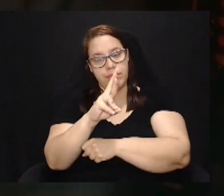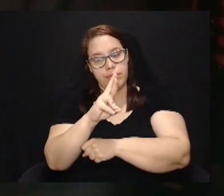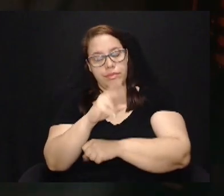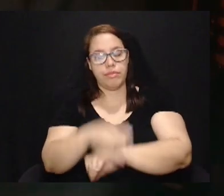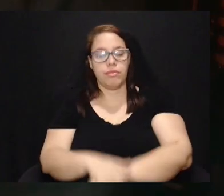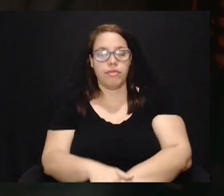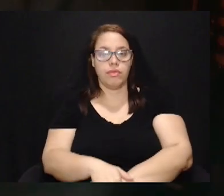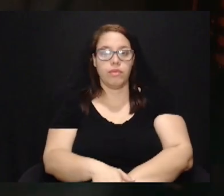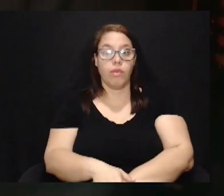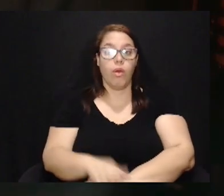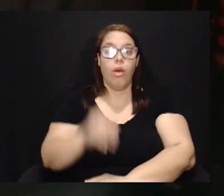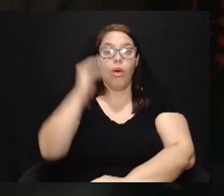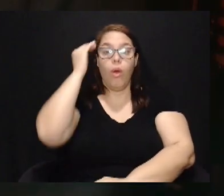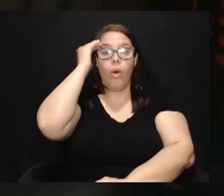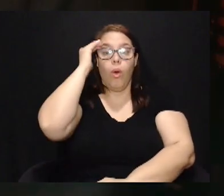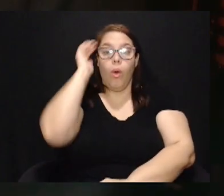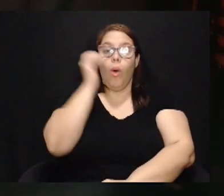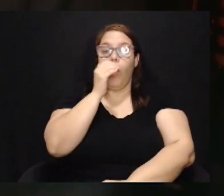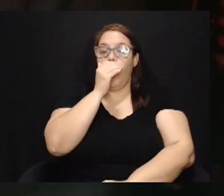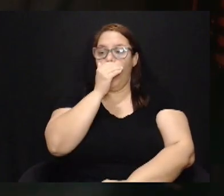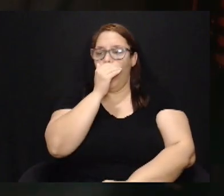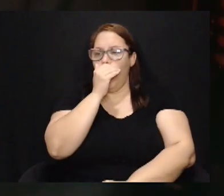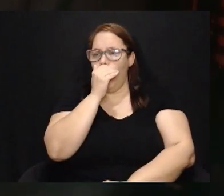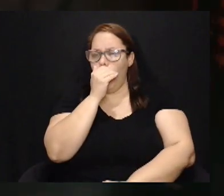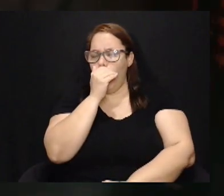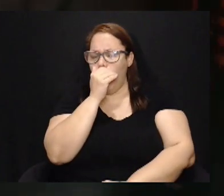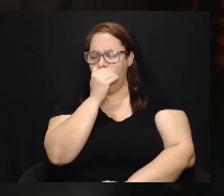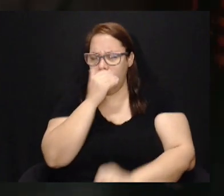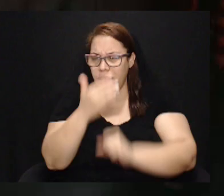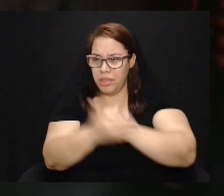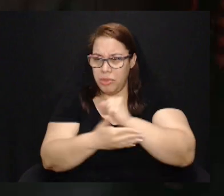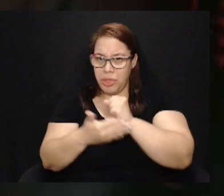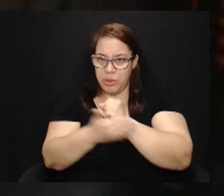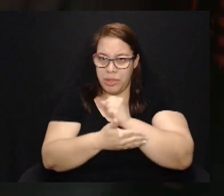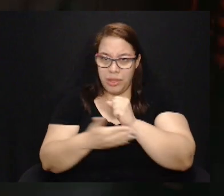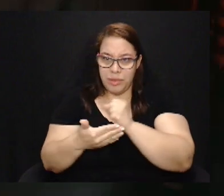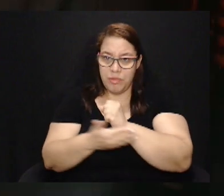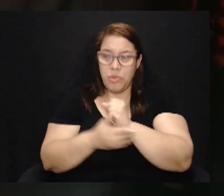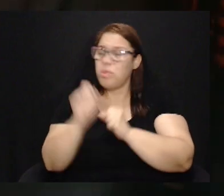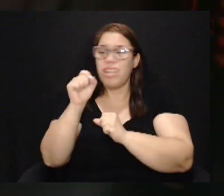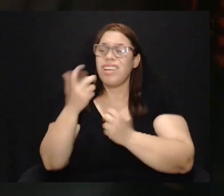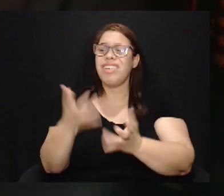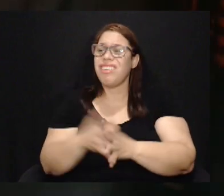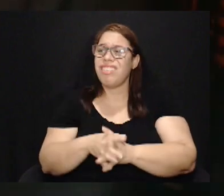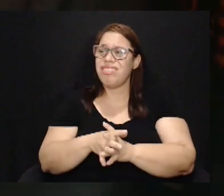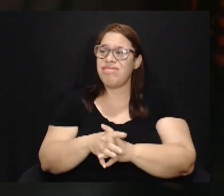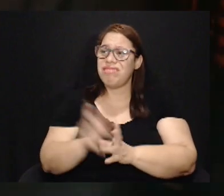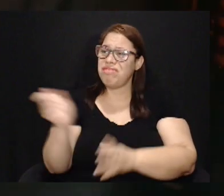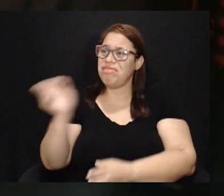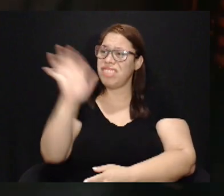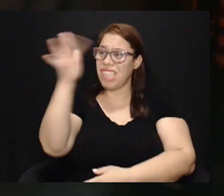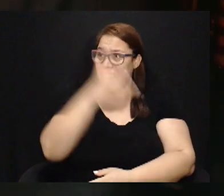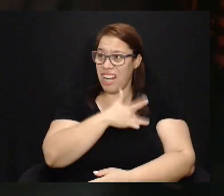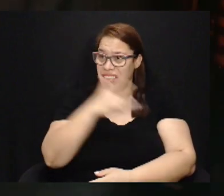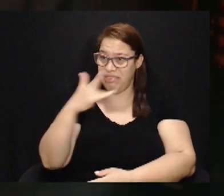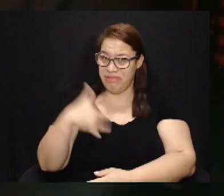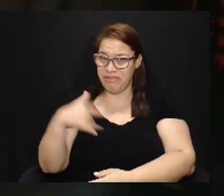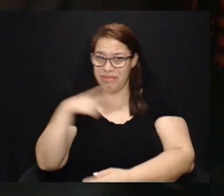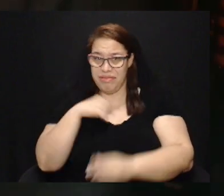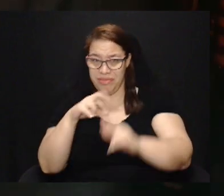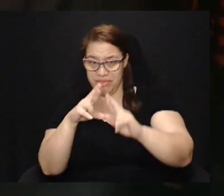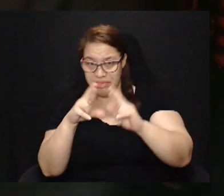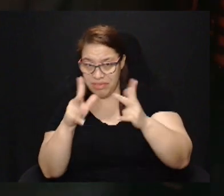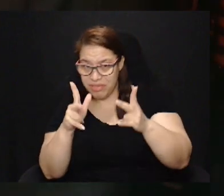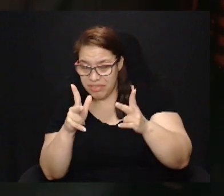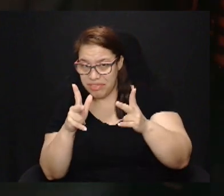entender essa questão de básico, né? O que é o básico? É caro ser saudável? Tem uma diferença entre o